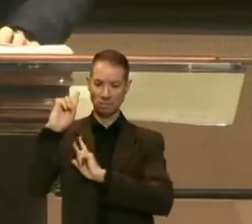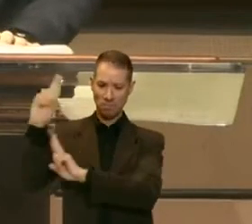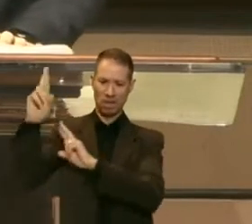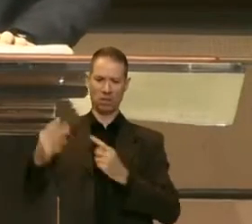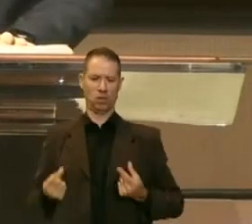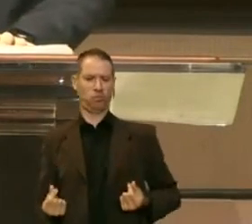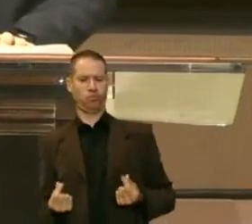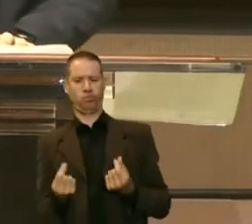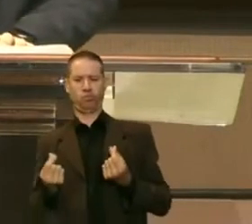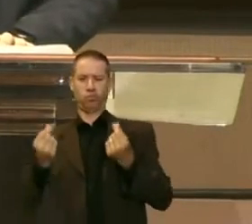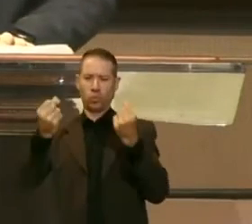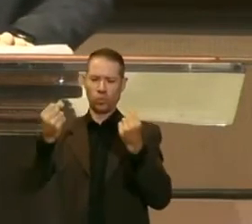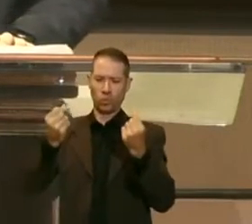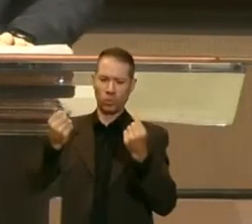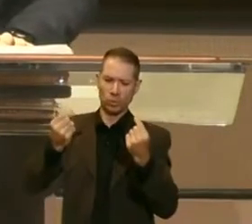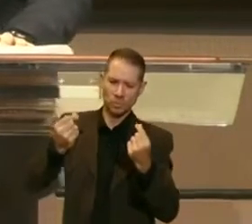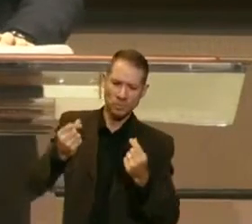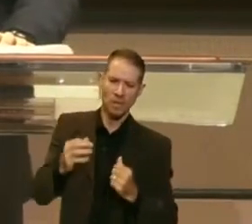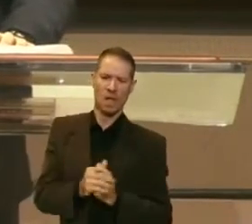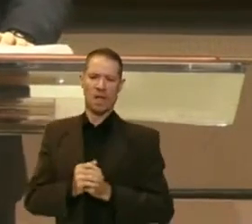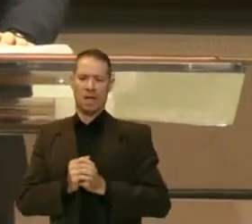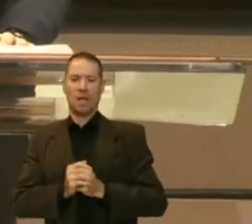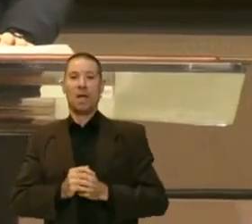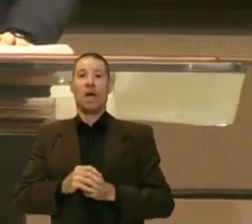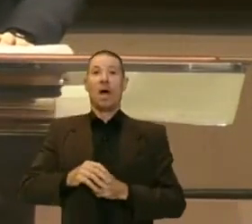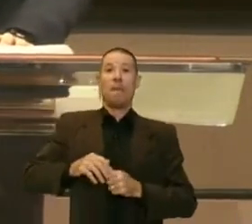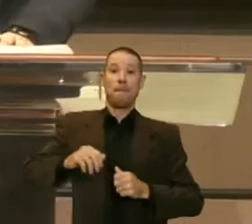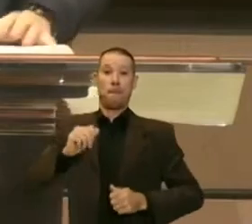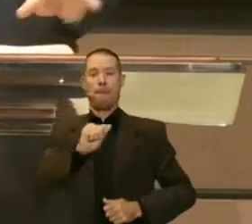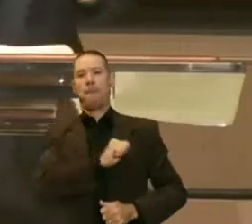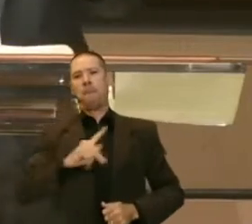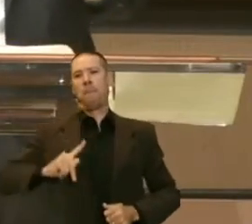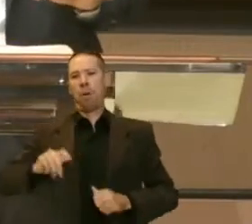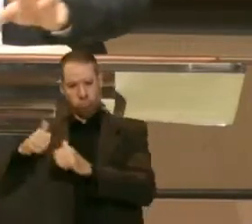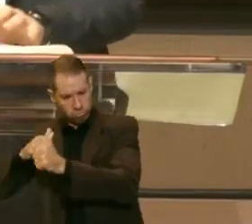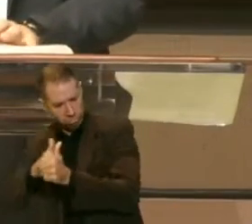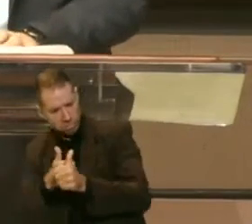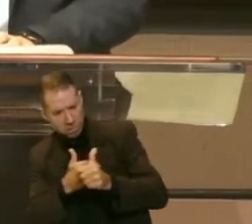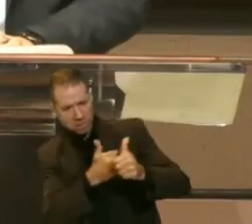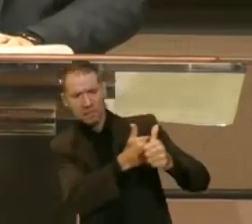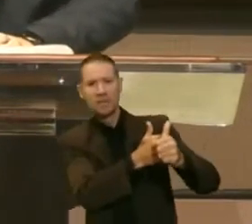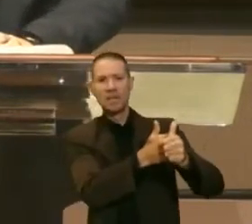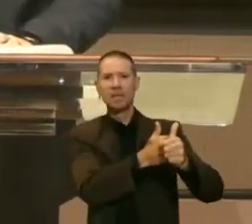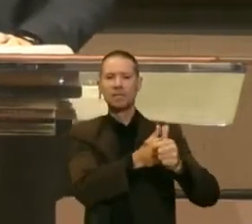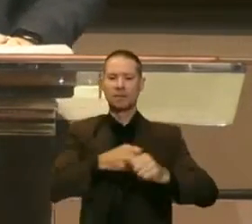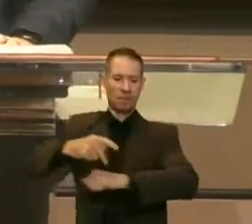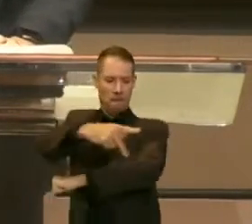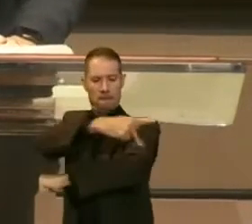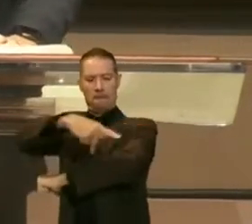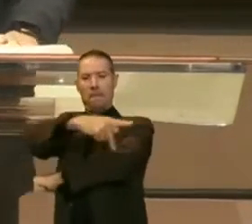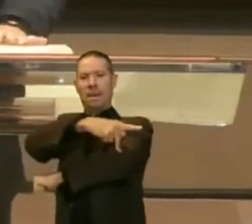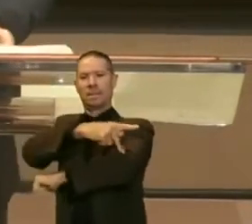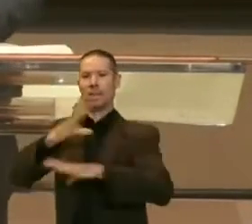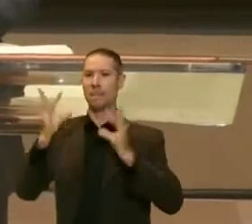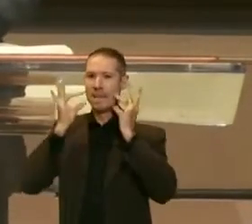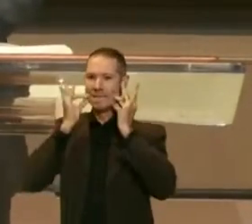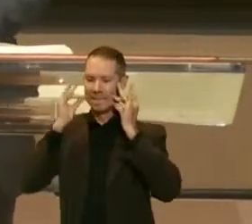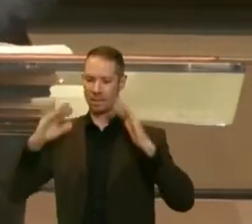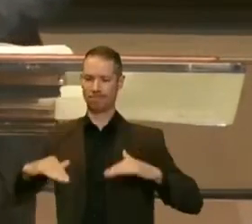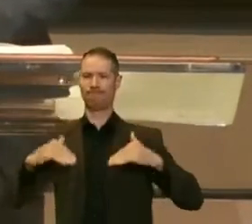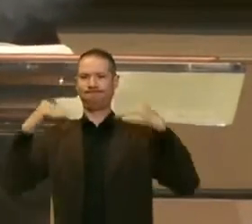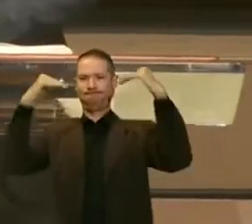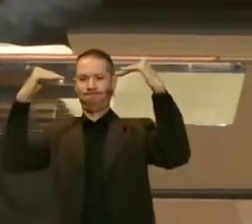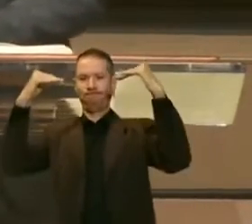lucro, agarrando em Paulo e Silas, os arrastaram para a praça, à presença das